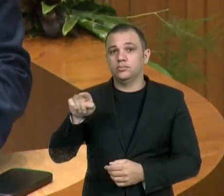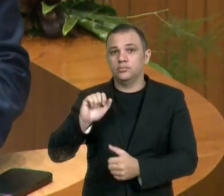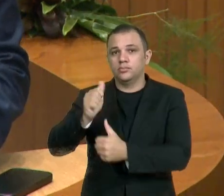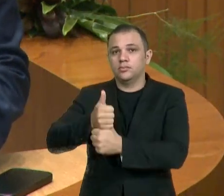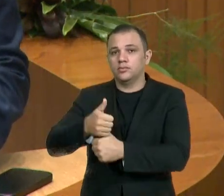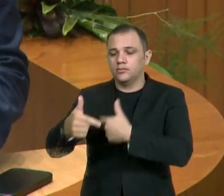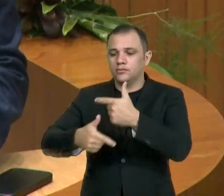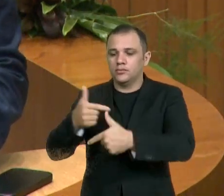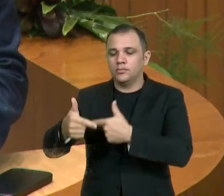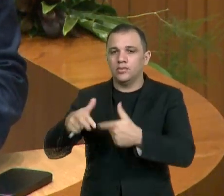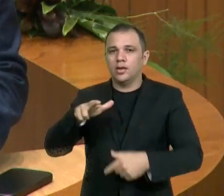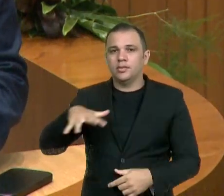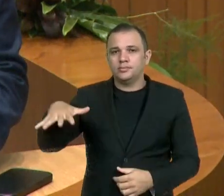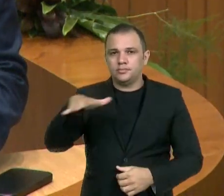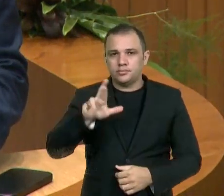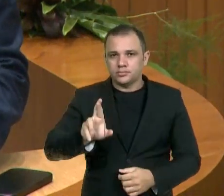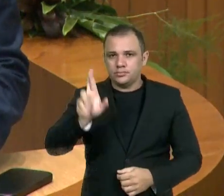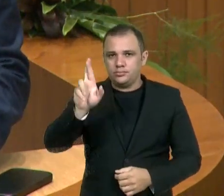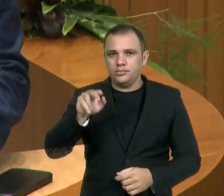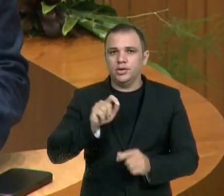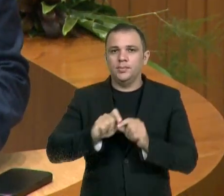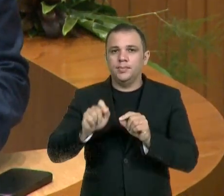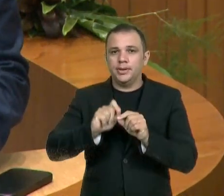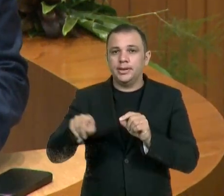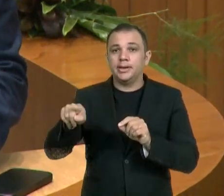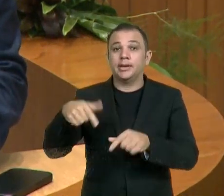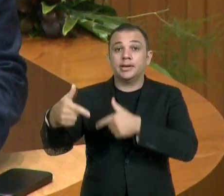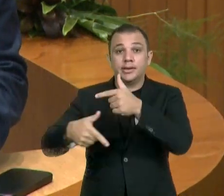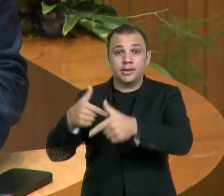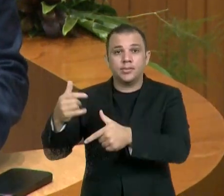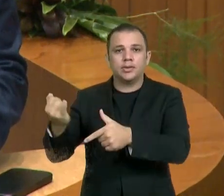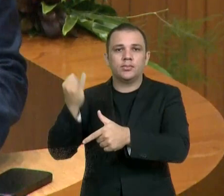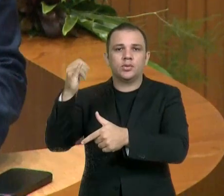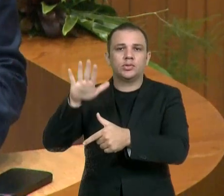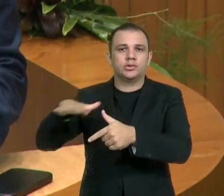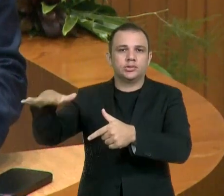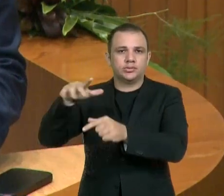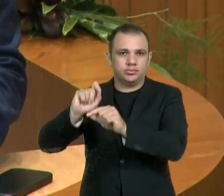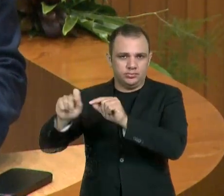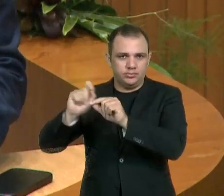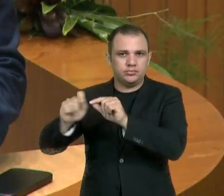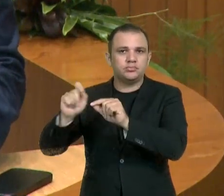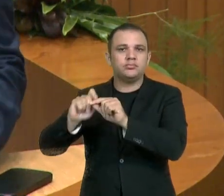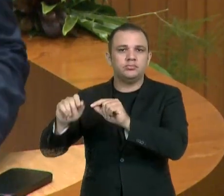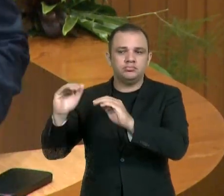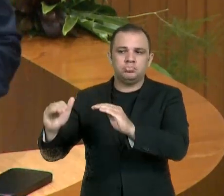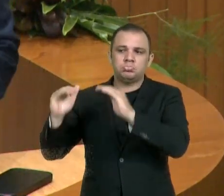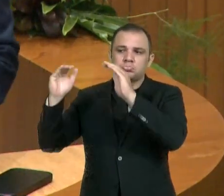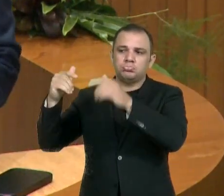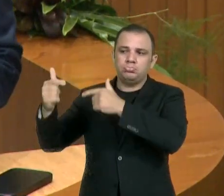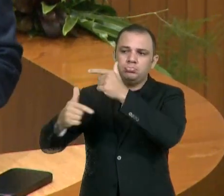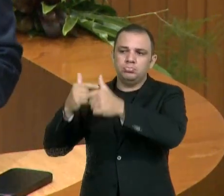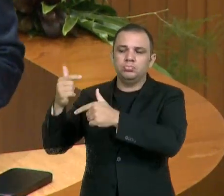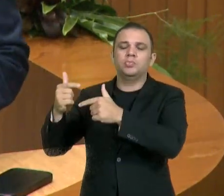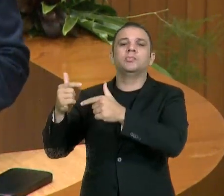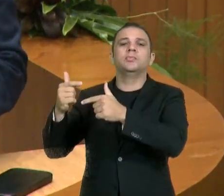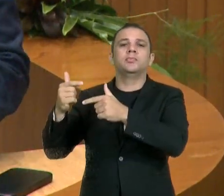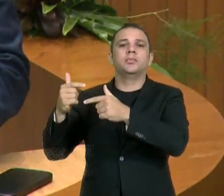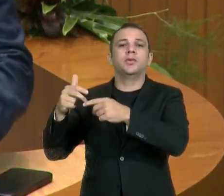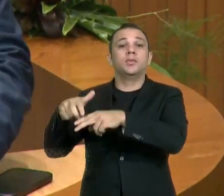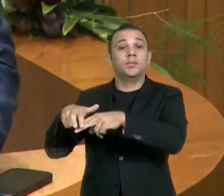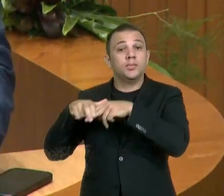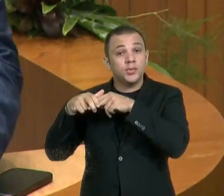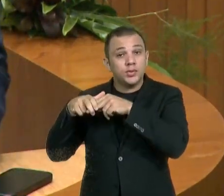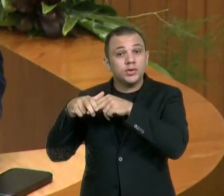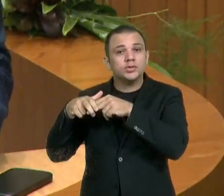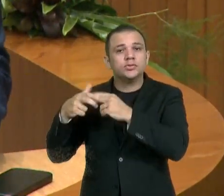Pinheiro, fazendo um grande trabalho na Baixada, e devido ele estar se destacando na região da Baixada, um